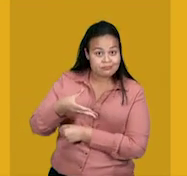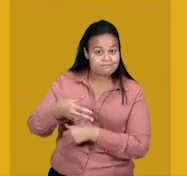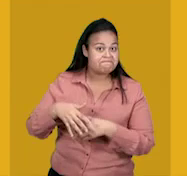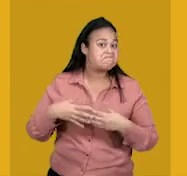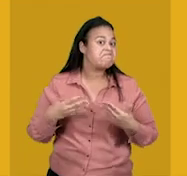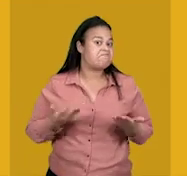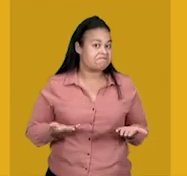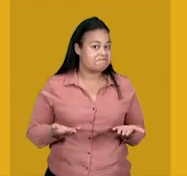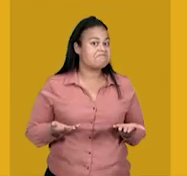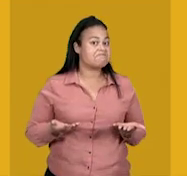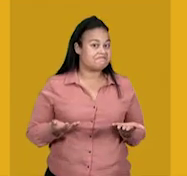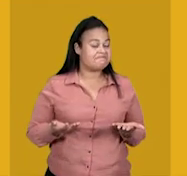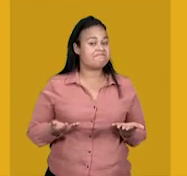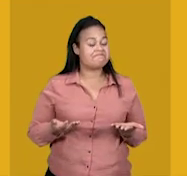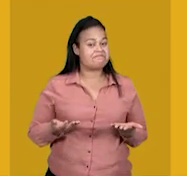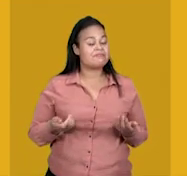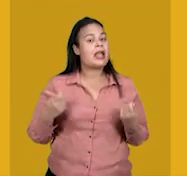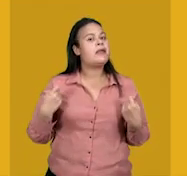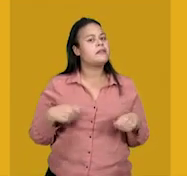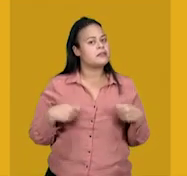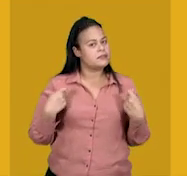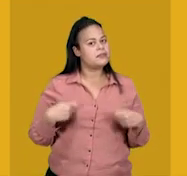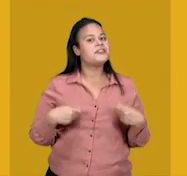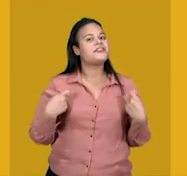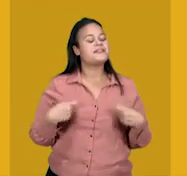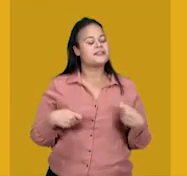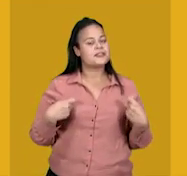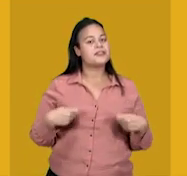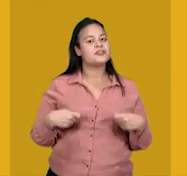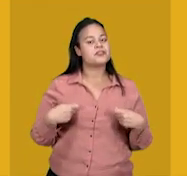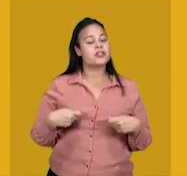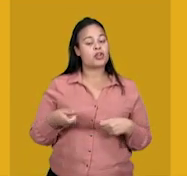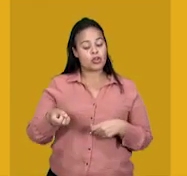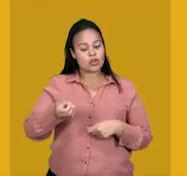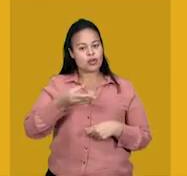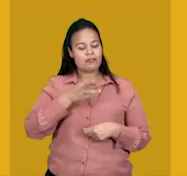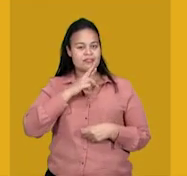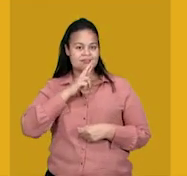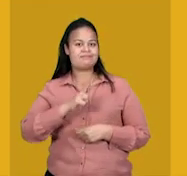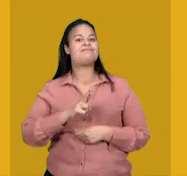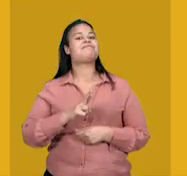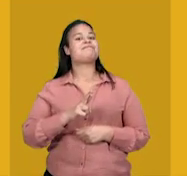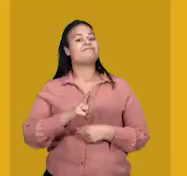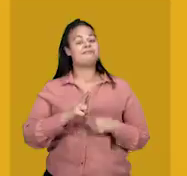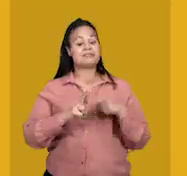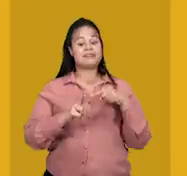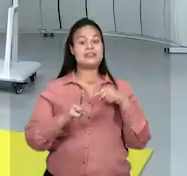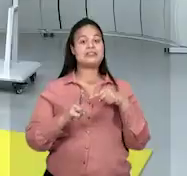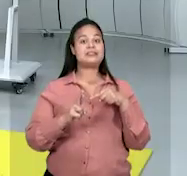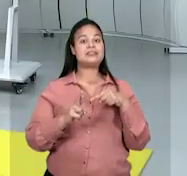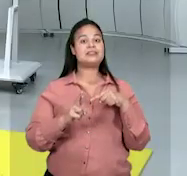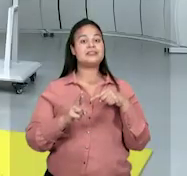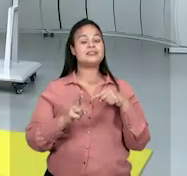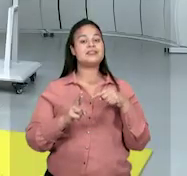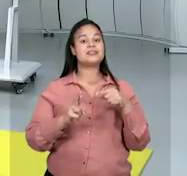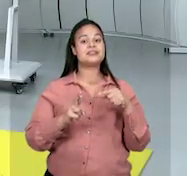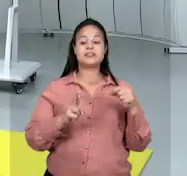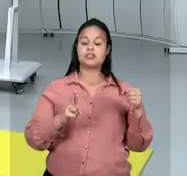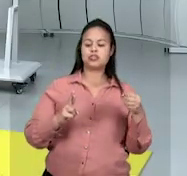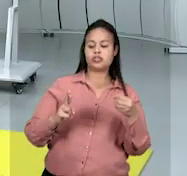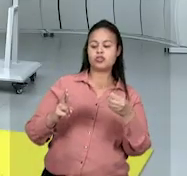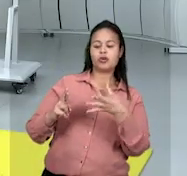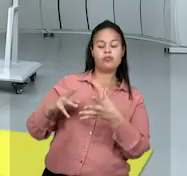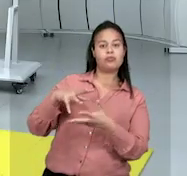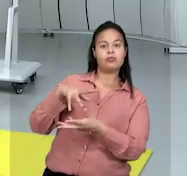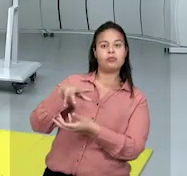Então, nós precisamos de uma nova resposta a um novo